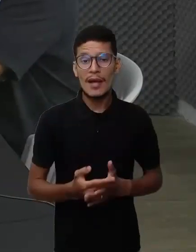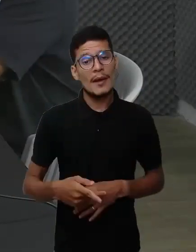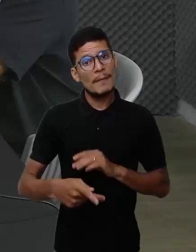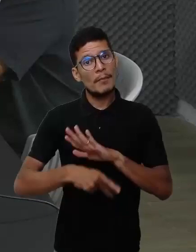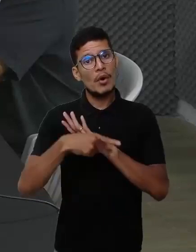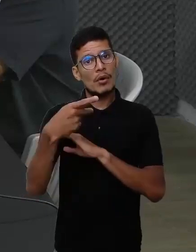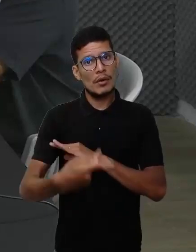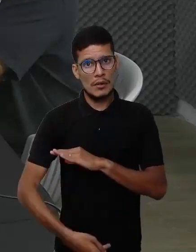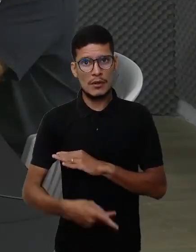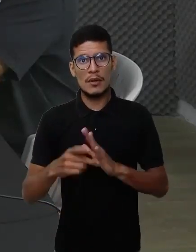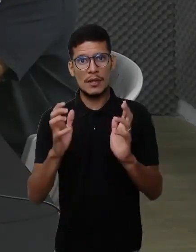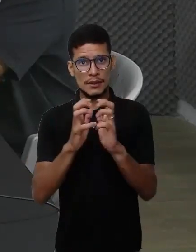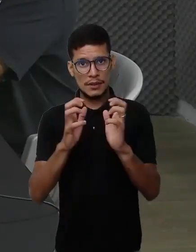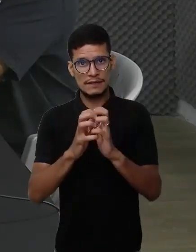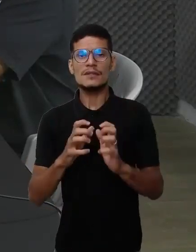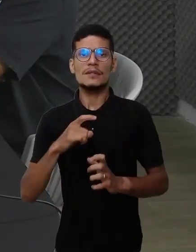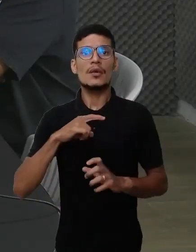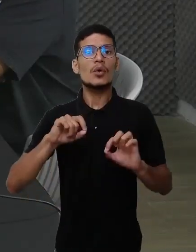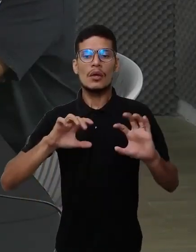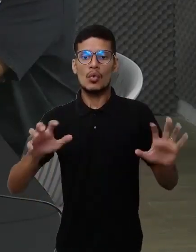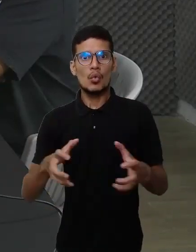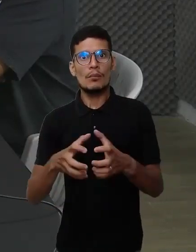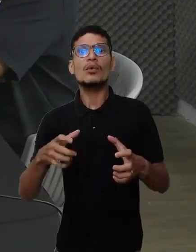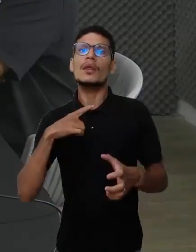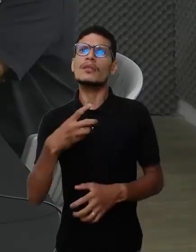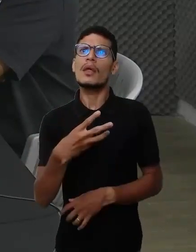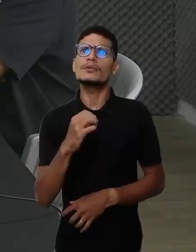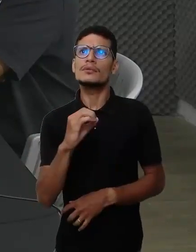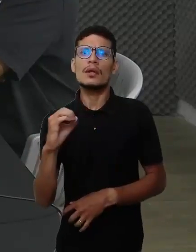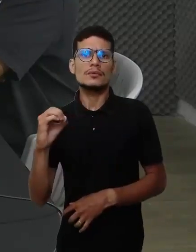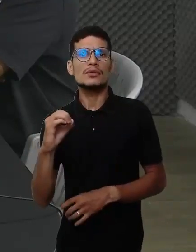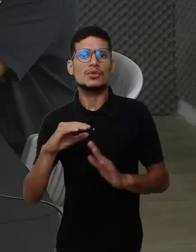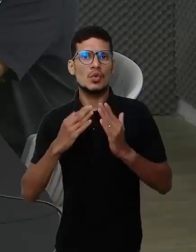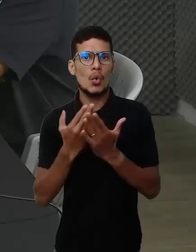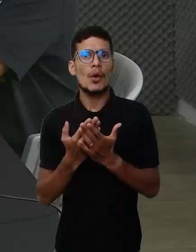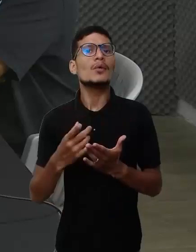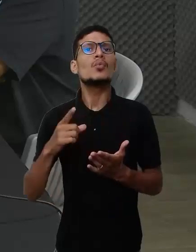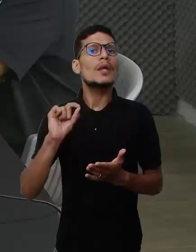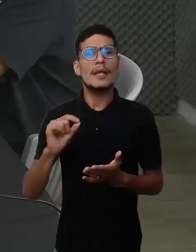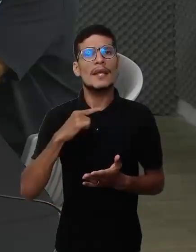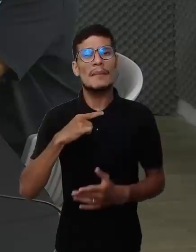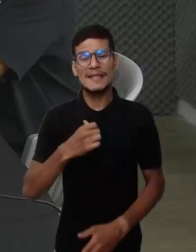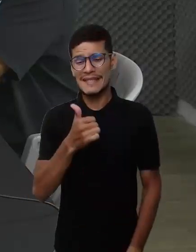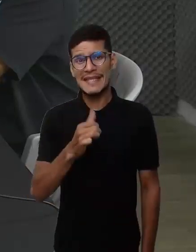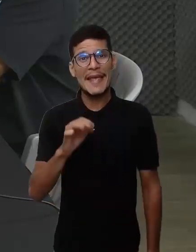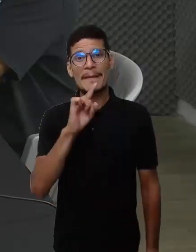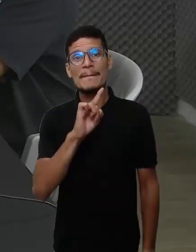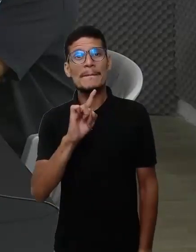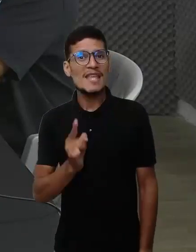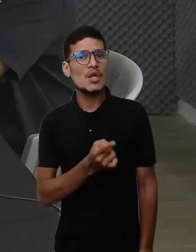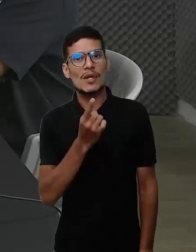Recife, tem uma rede com mais de 300 escolas, onde estudam mais de 100 mil